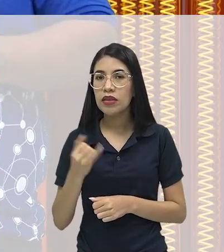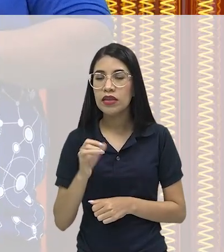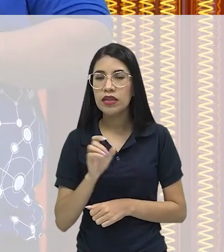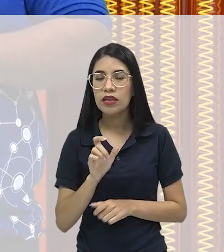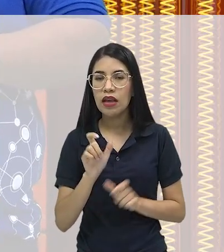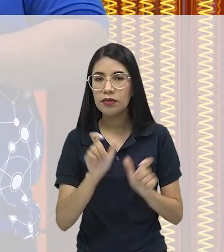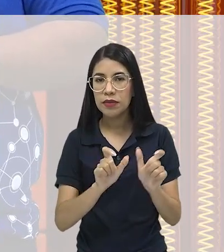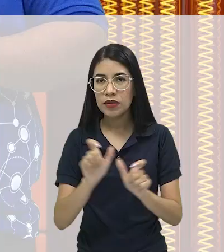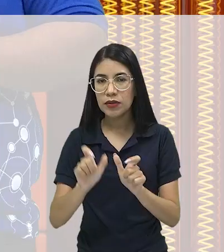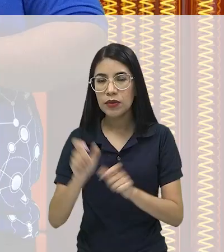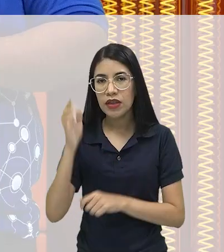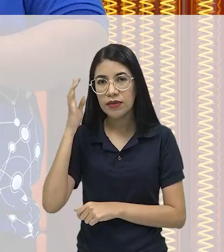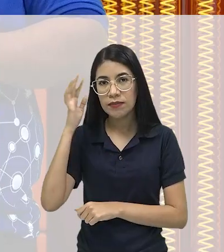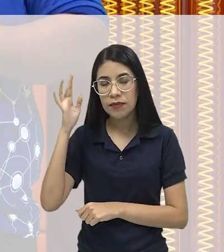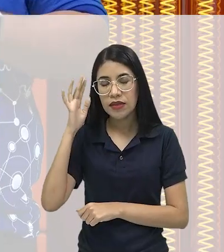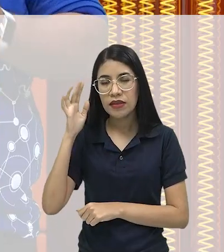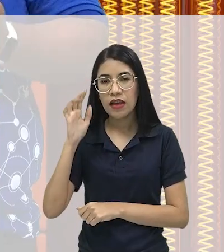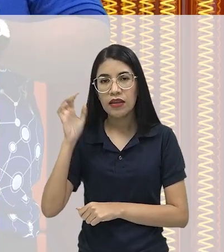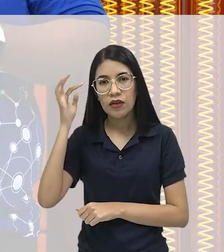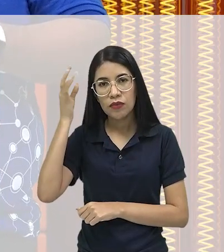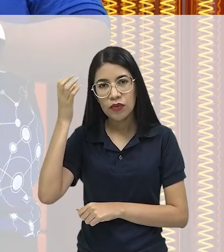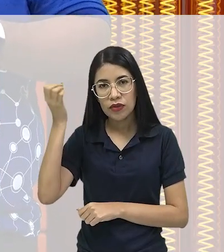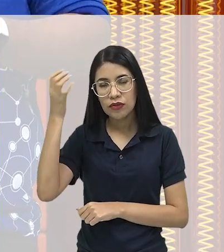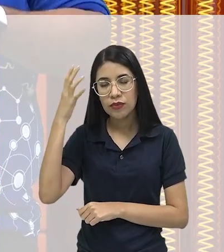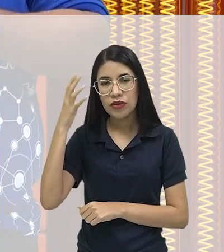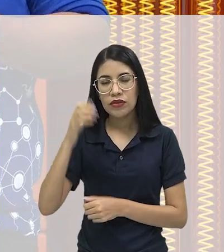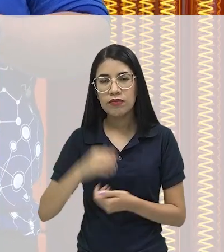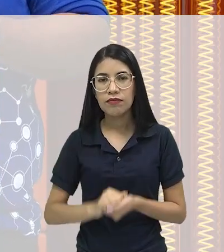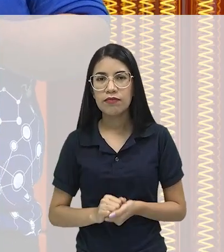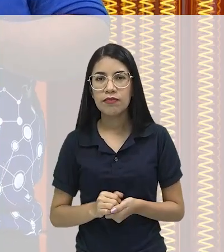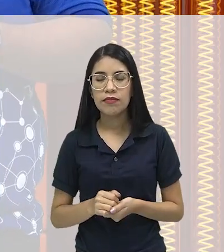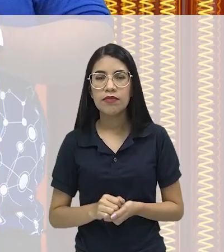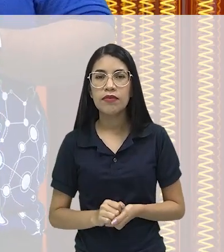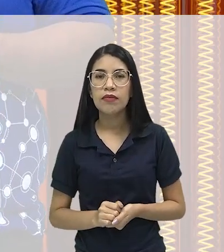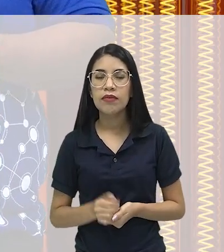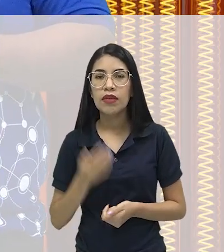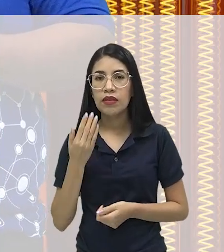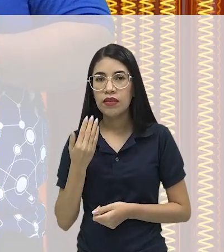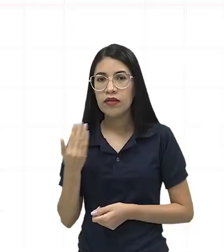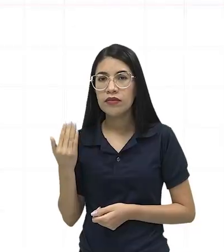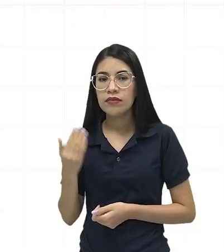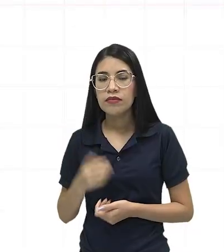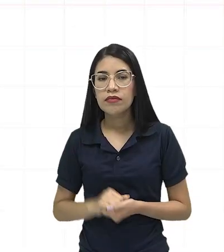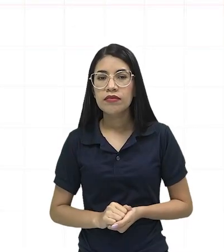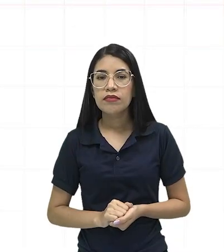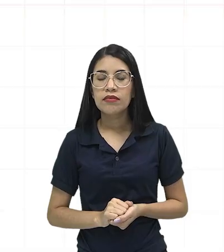pensadores iluministas vão adquirir nesse quadro todo? Quer entender? Me acompanha na sequência.